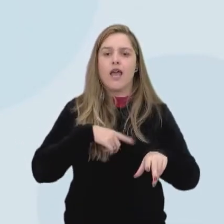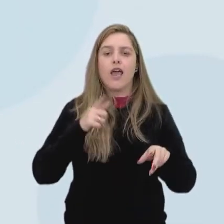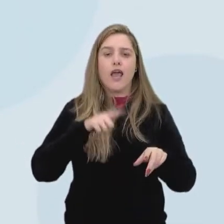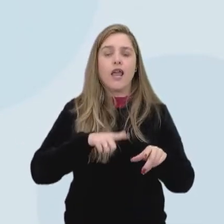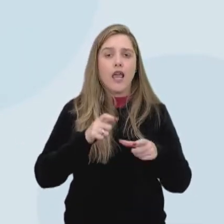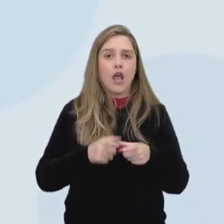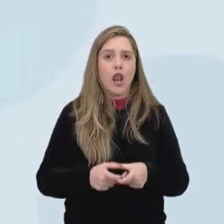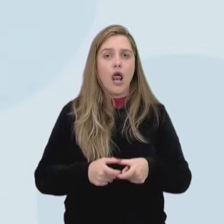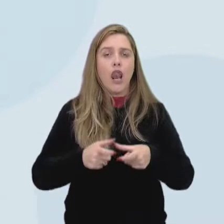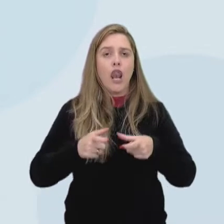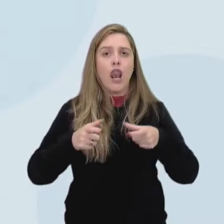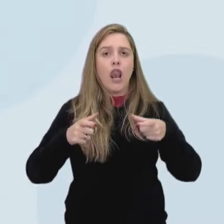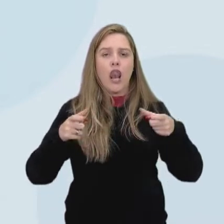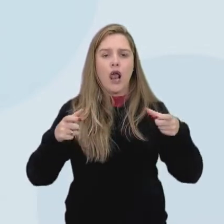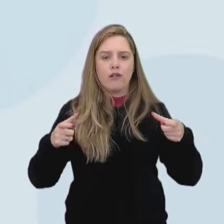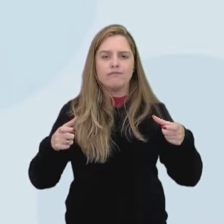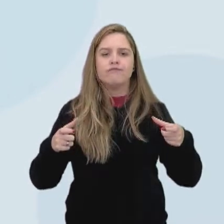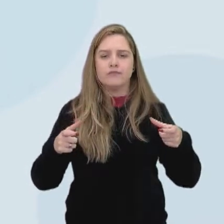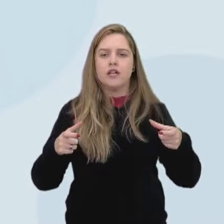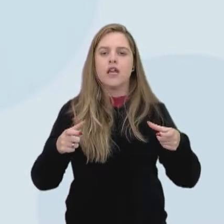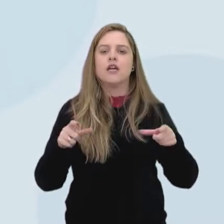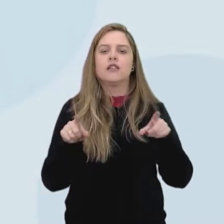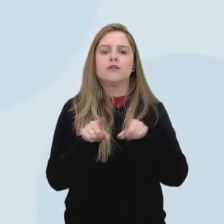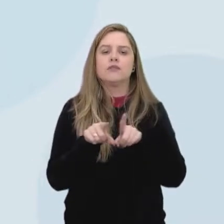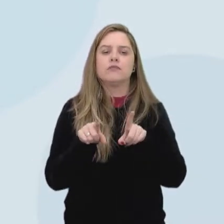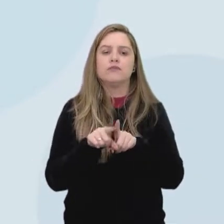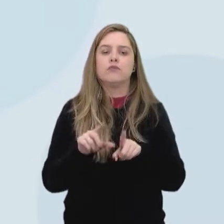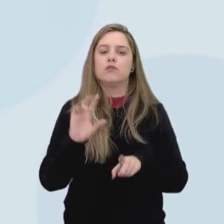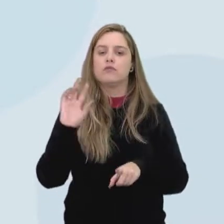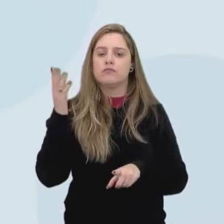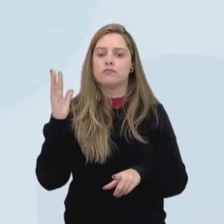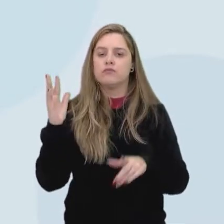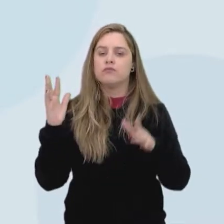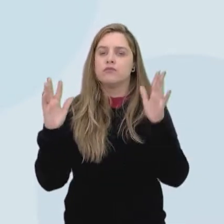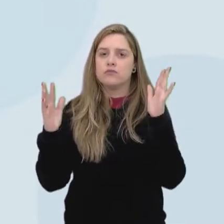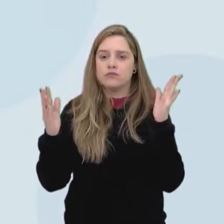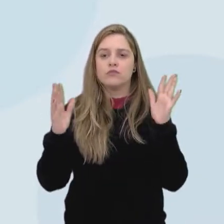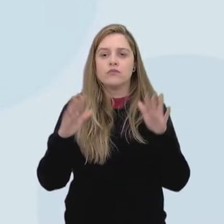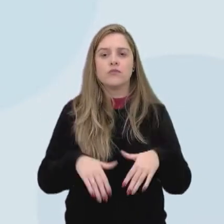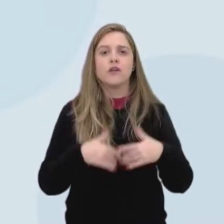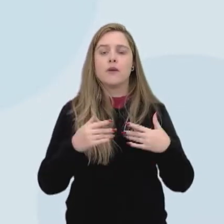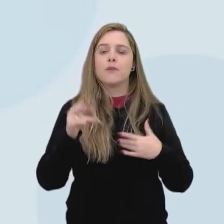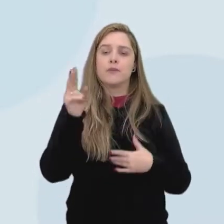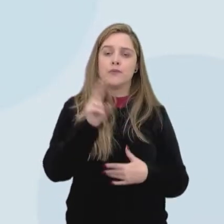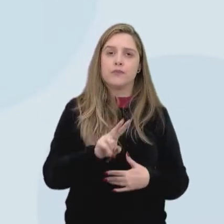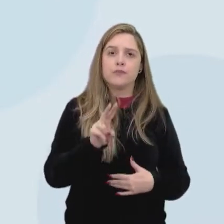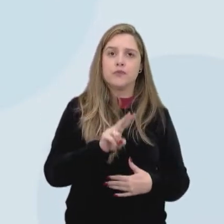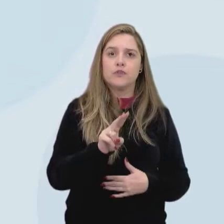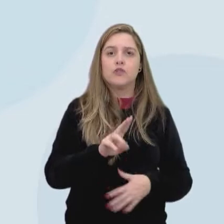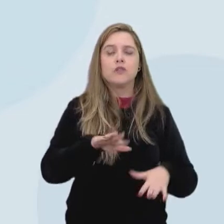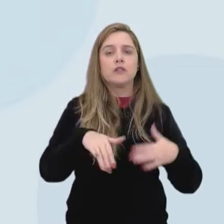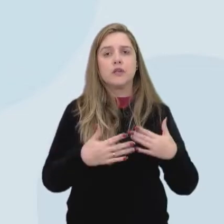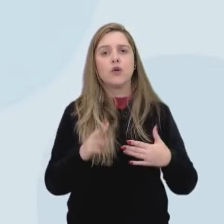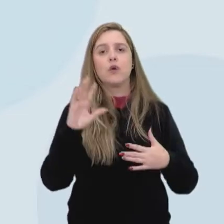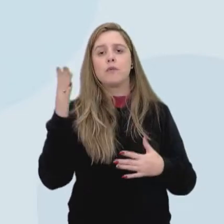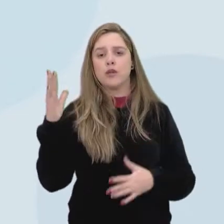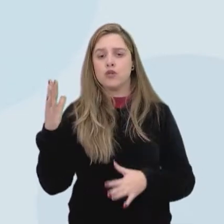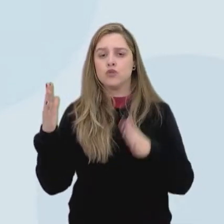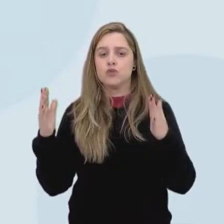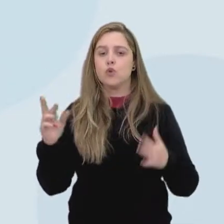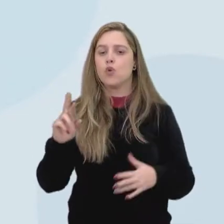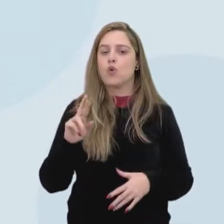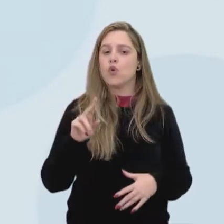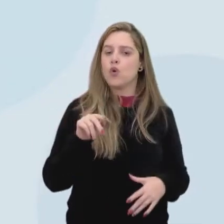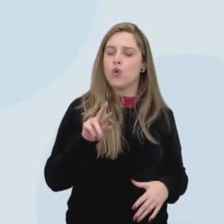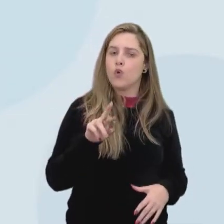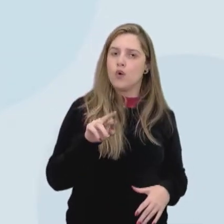regulam o crescimento da vegetação, e os agrotóxicos, né, podem ser utilizados tanto no ambiente rural quanto